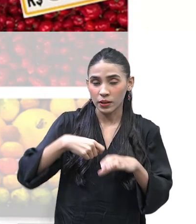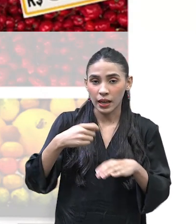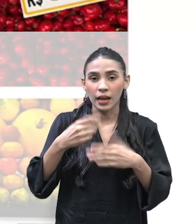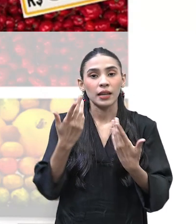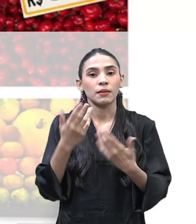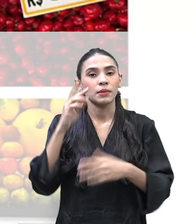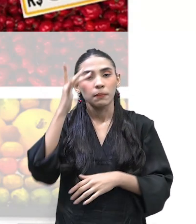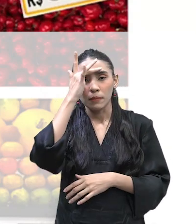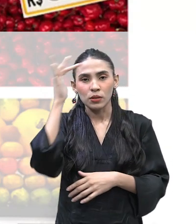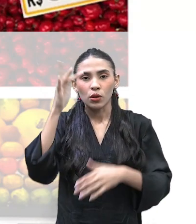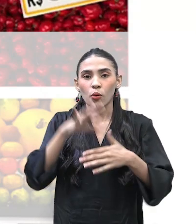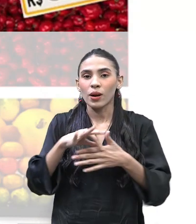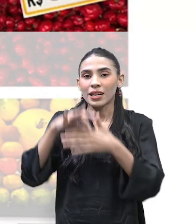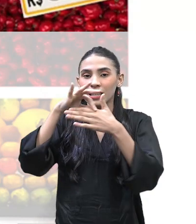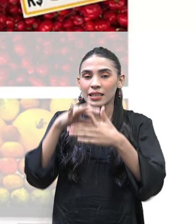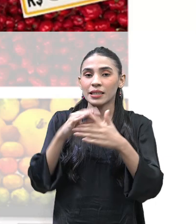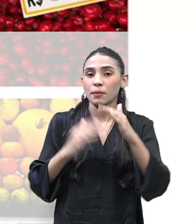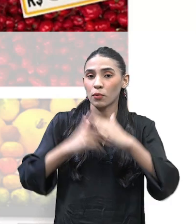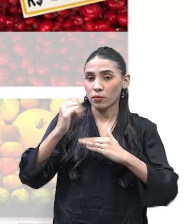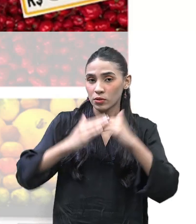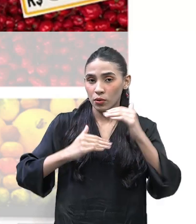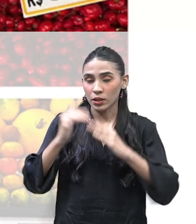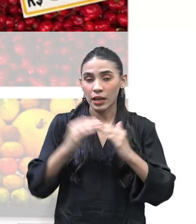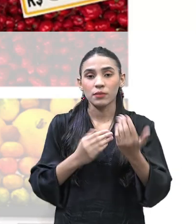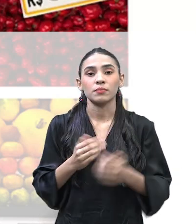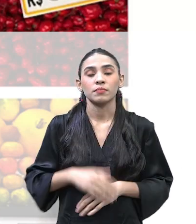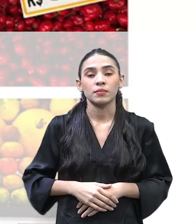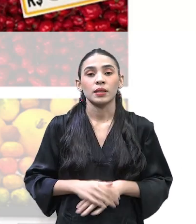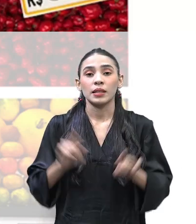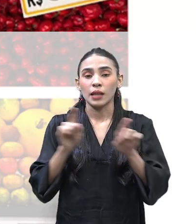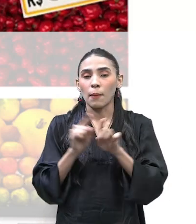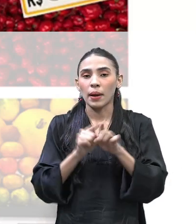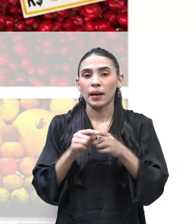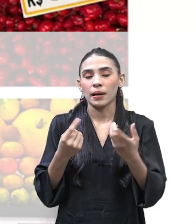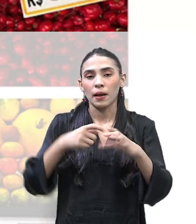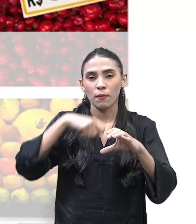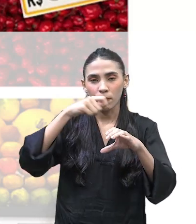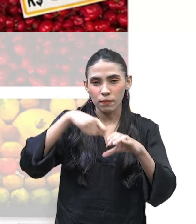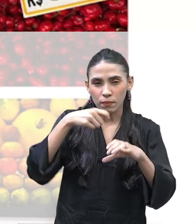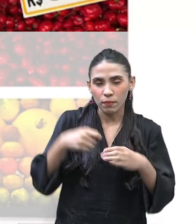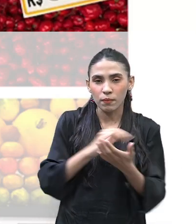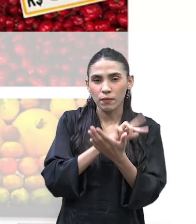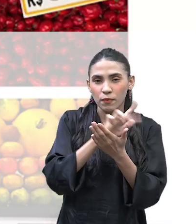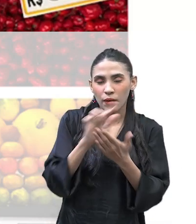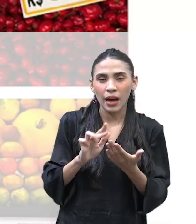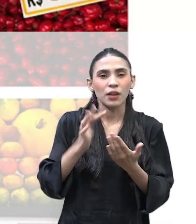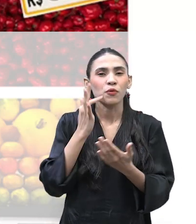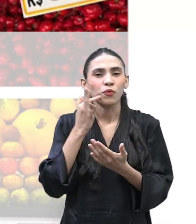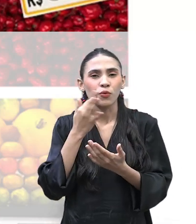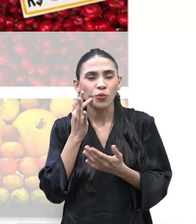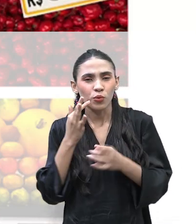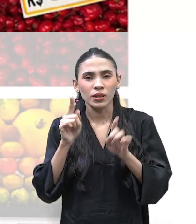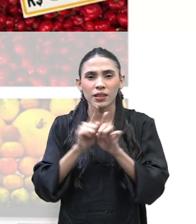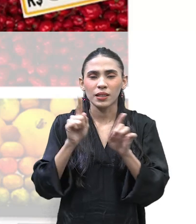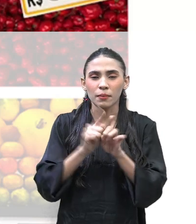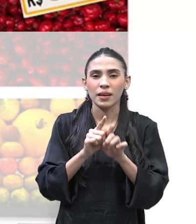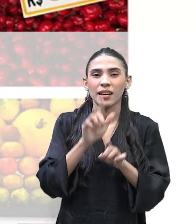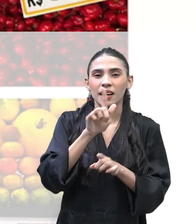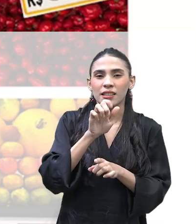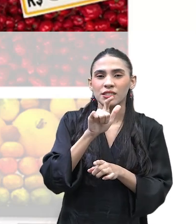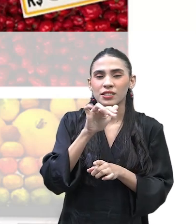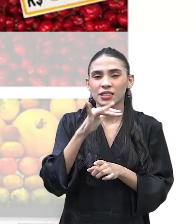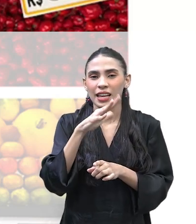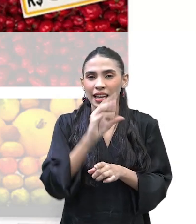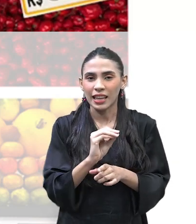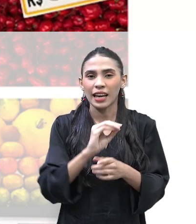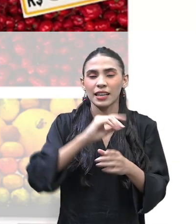chefes profissionais. Aqui na vida real, nossos molhos de pimenta com frutas, molho com frutas e vinagre e nossas geleias